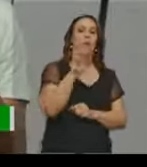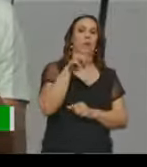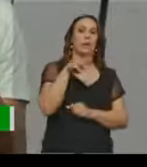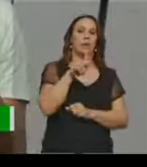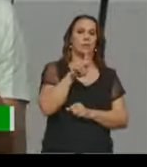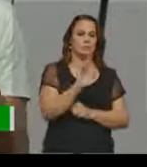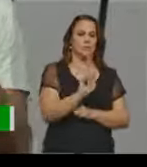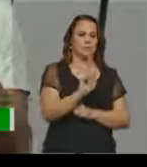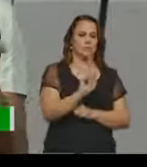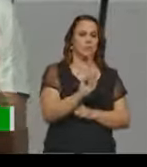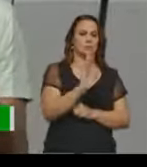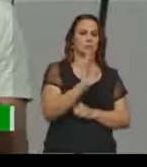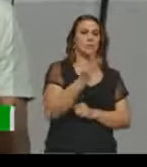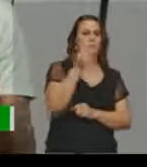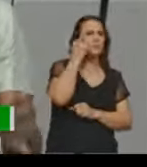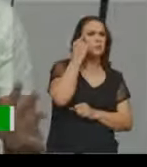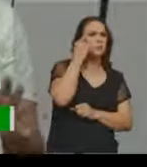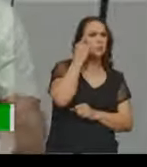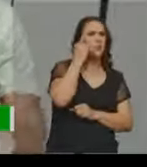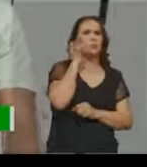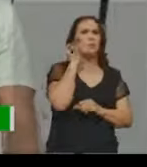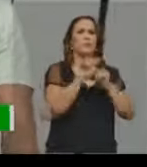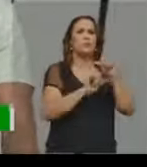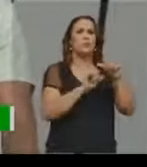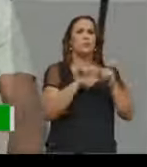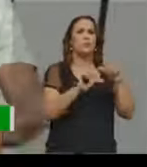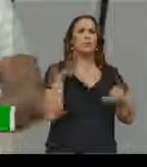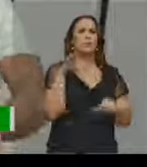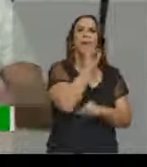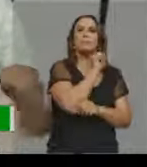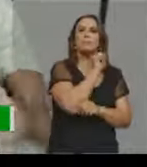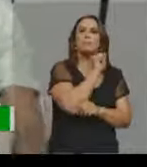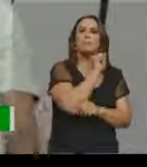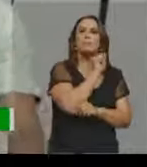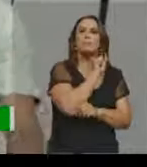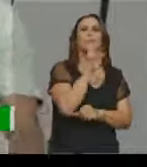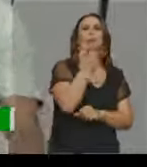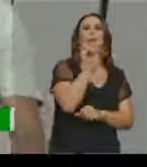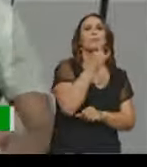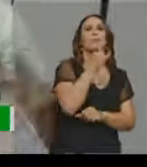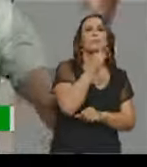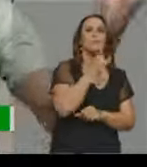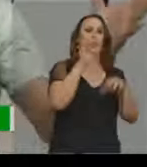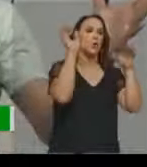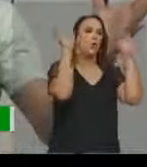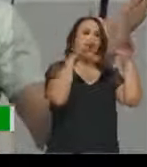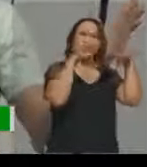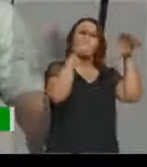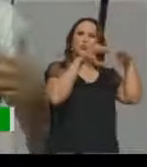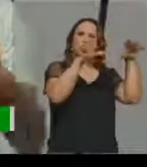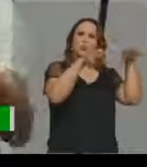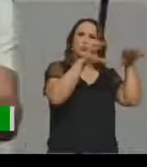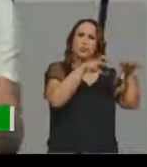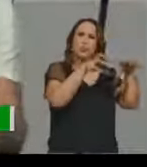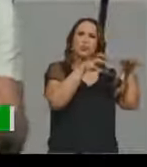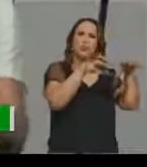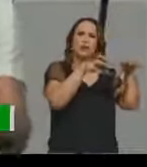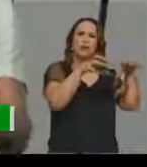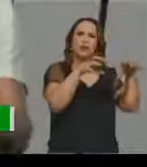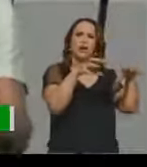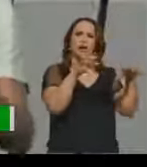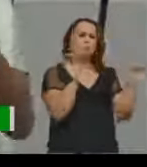mudanças a curto prazo. Está chovendo agora, aí 5 minutos parou de chover, abriu o sol, começou a fazer um calor danado. Foi uma mudança